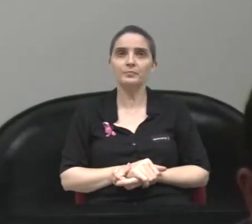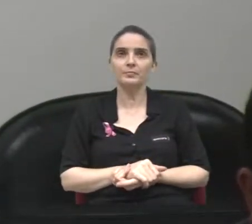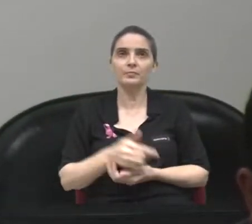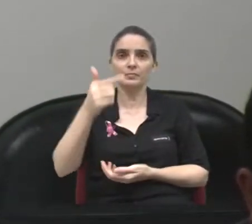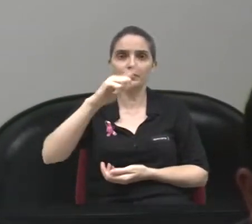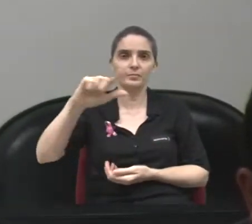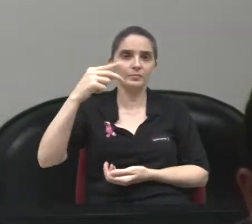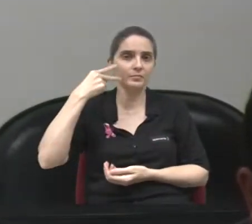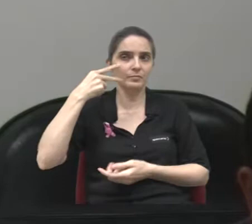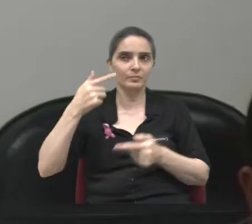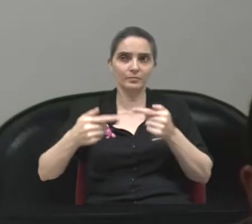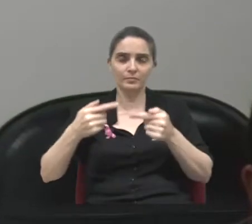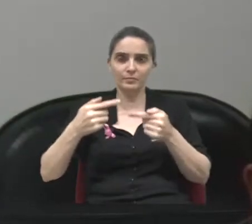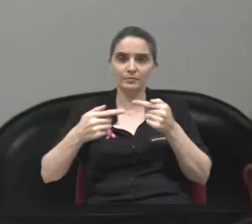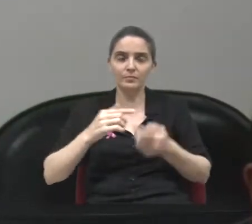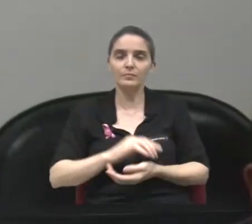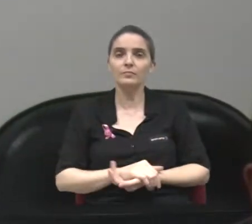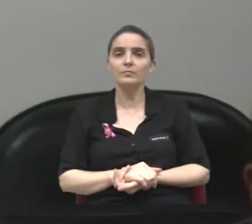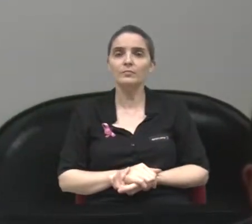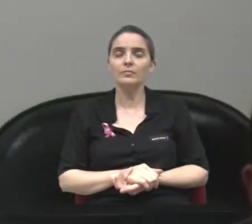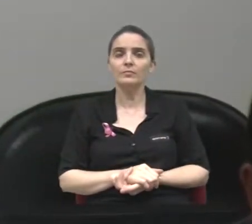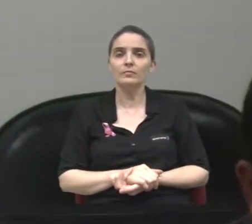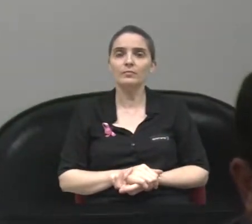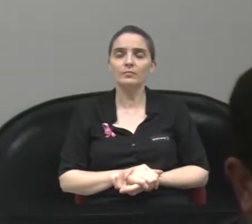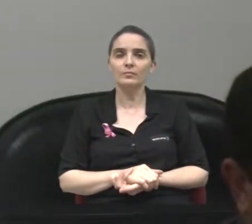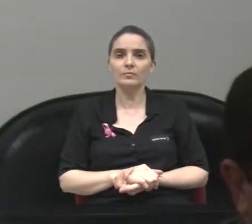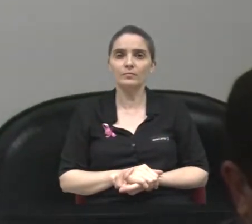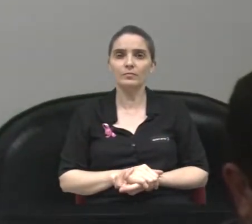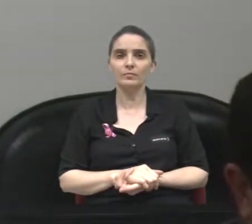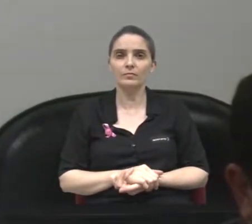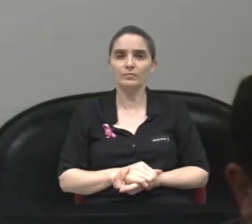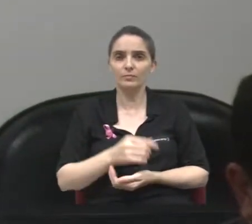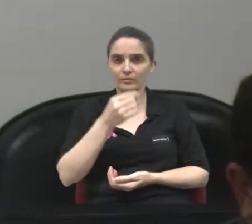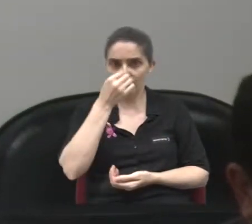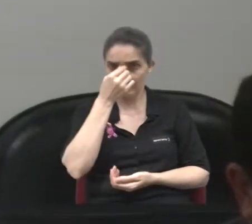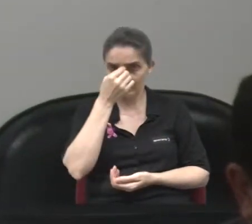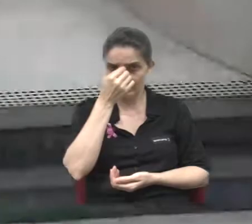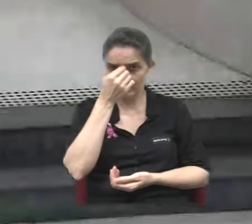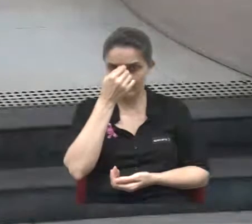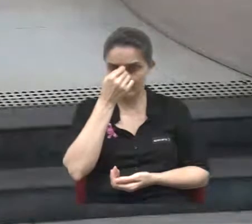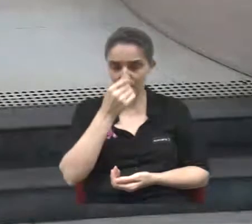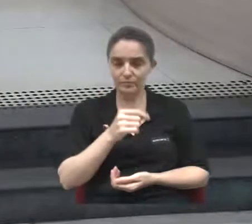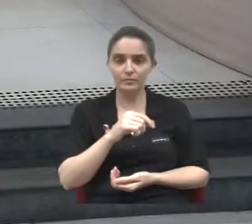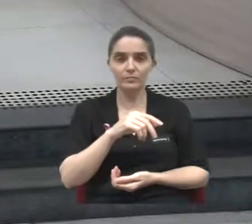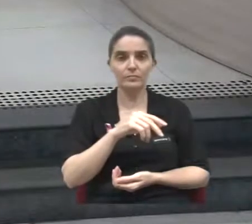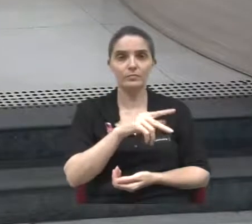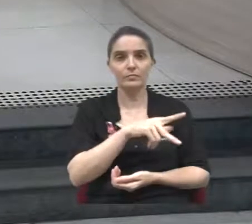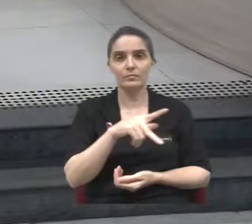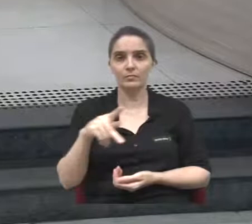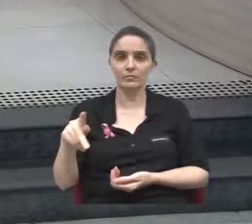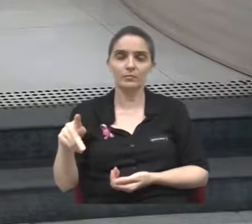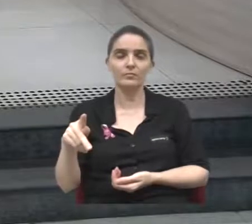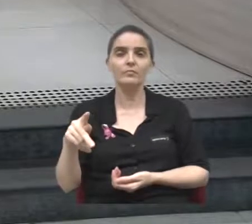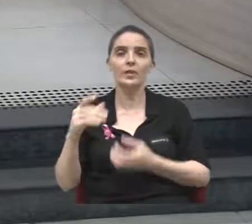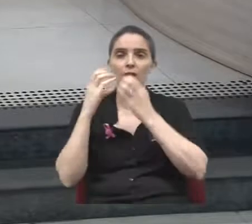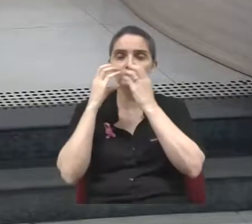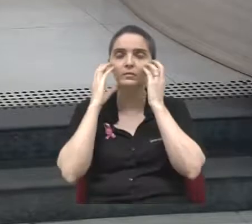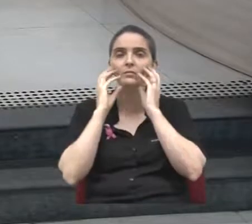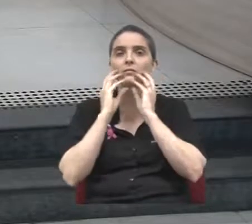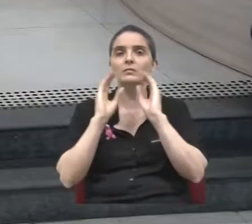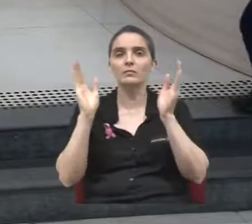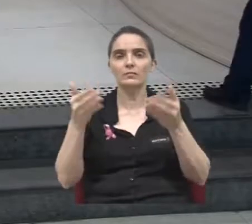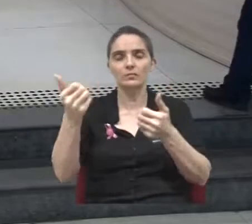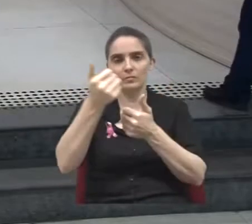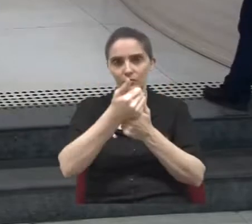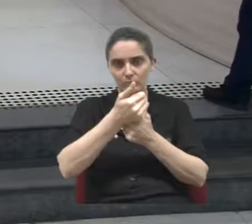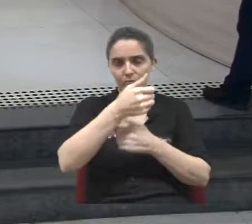discutir o requerimento? Com o vereador Jorge de Freitas, a palavra. Senhor presidente, Claudemir Vieira, que agora ocupa a presidência da casa,